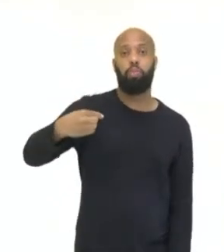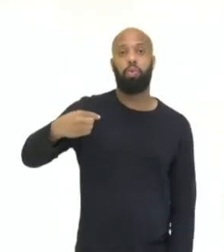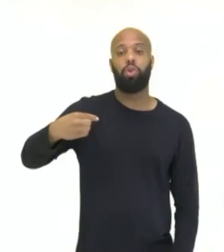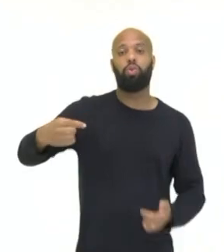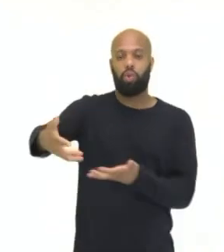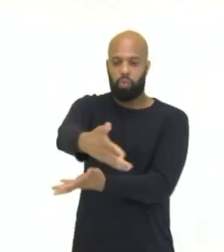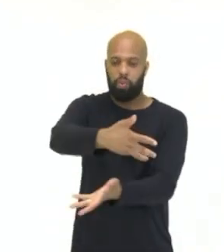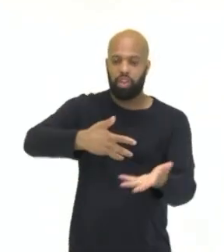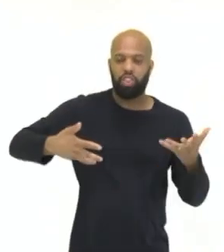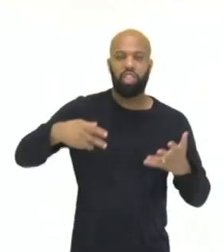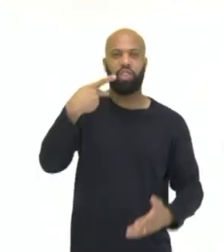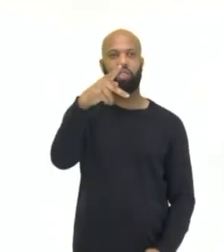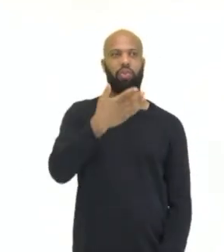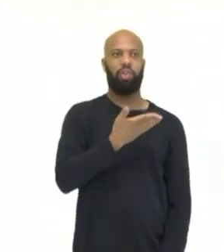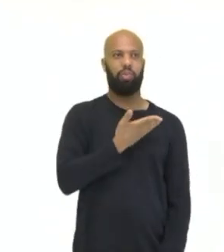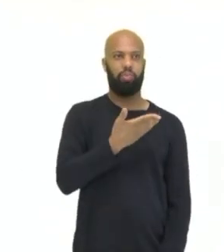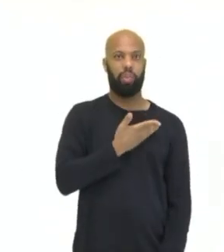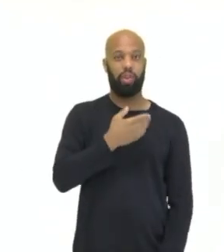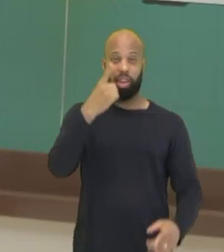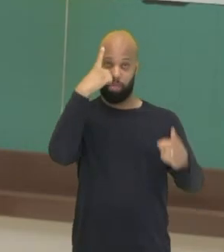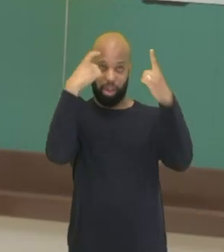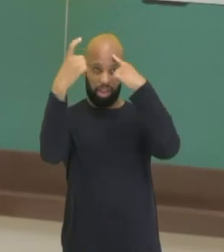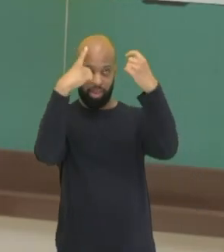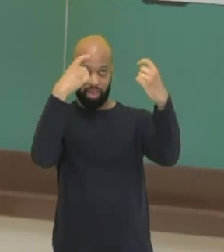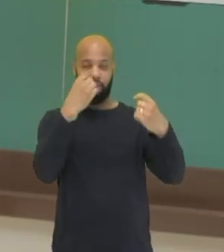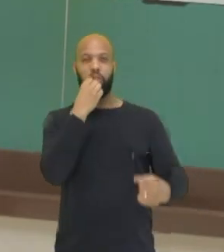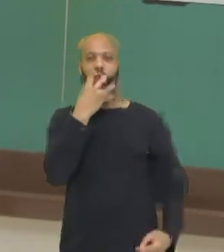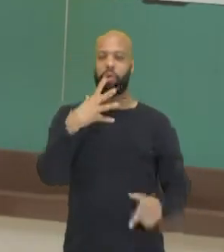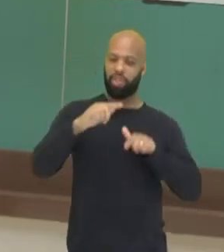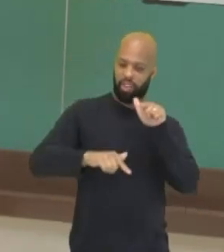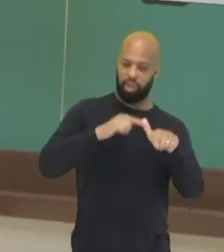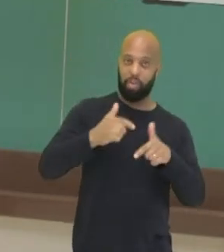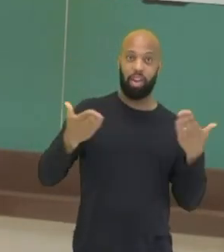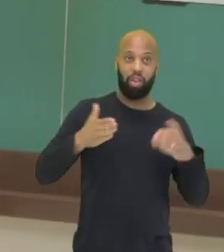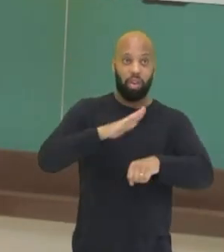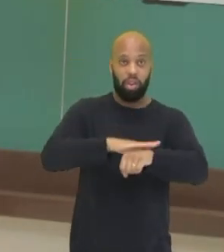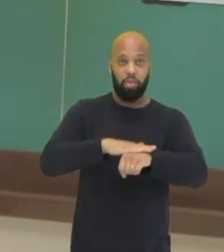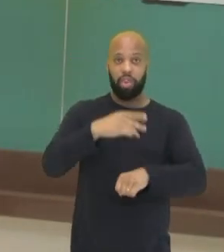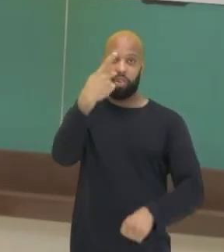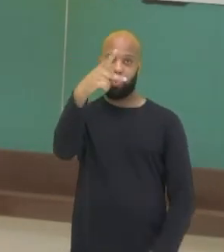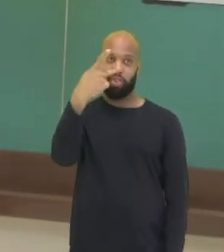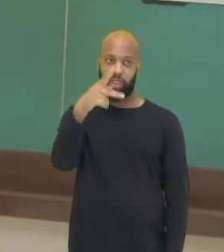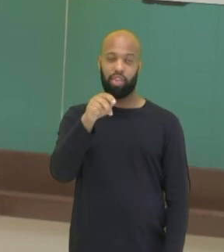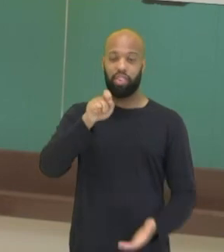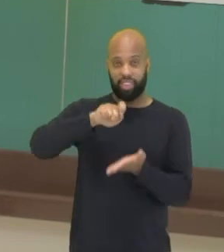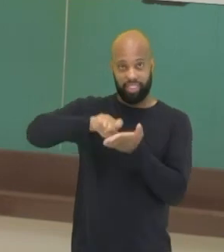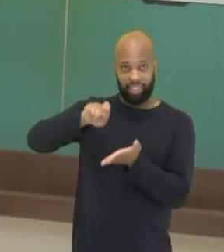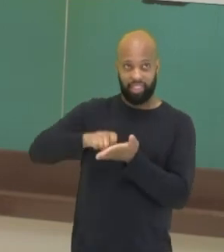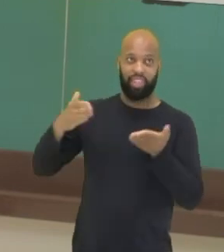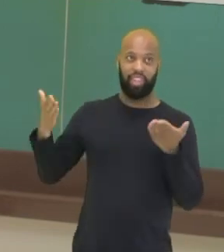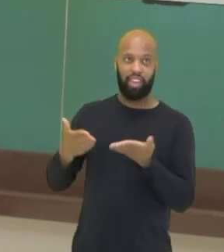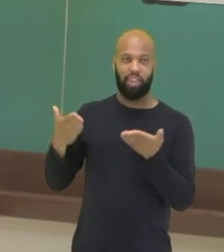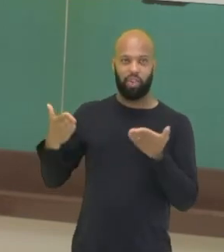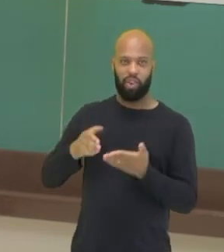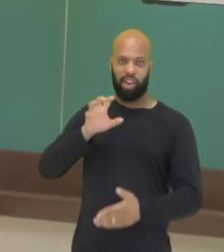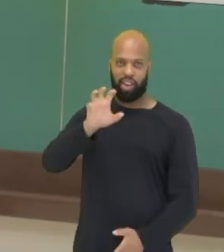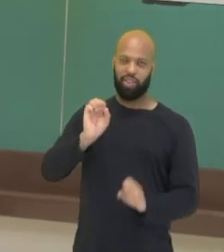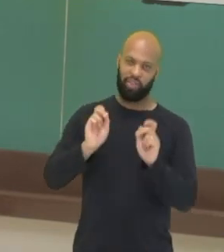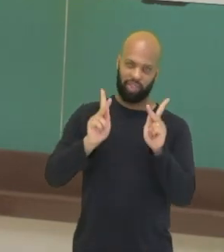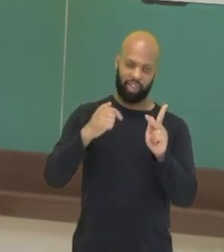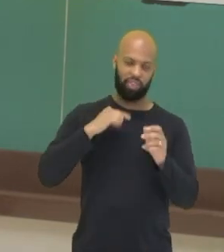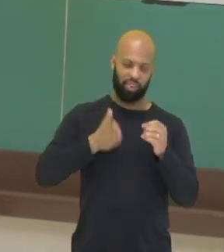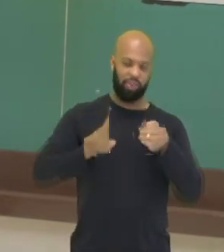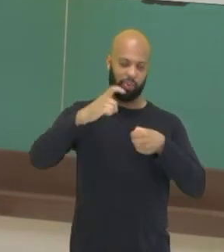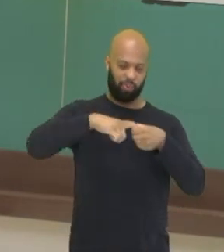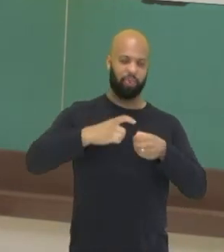seus colegas. Seja criativo e bom trabalho. Então, vou deixar um tempinho agora para você anotar essas indicações. Já